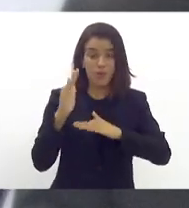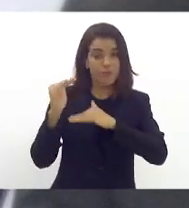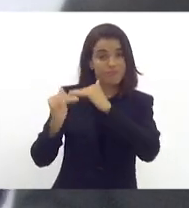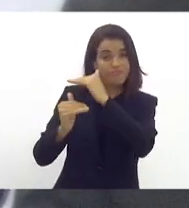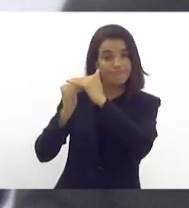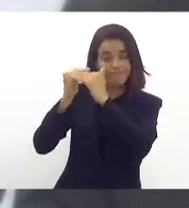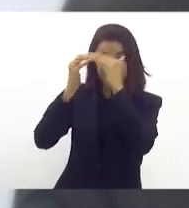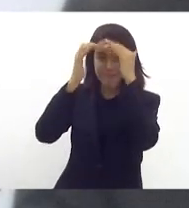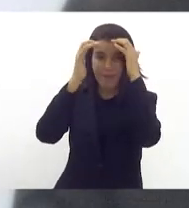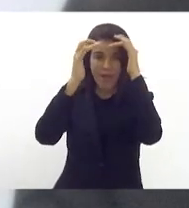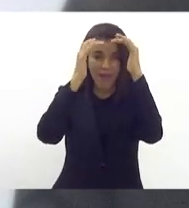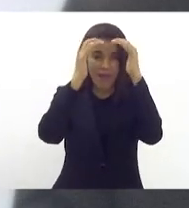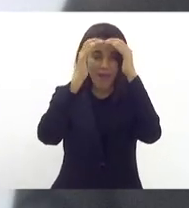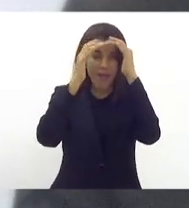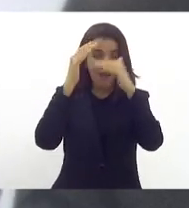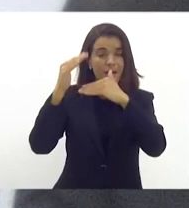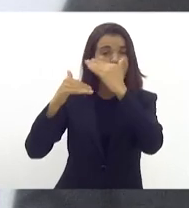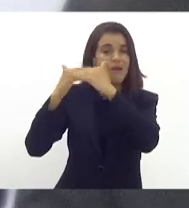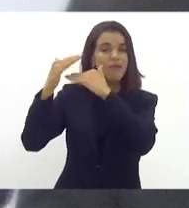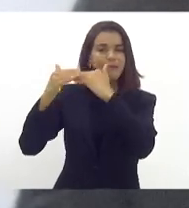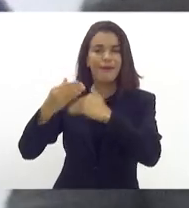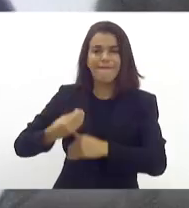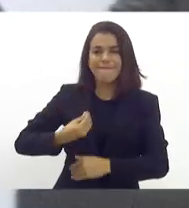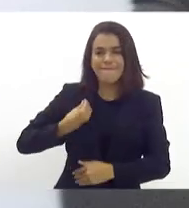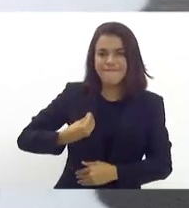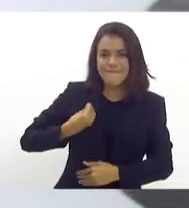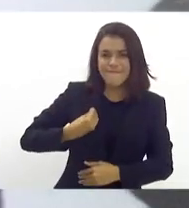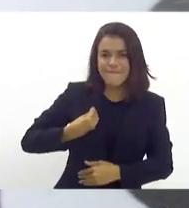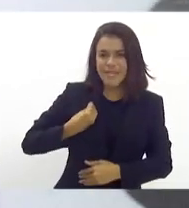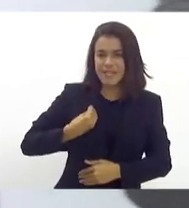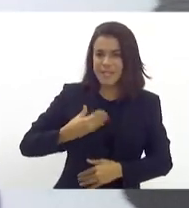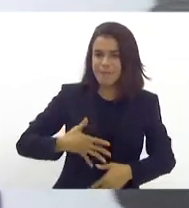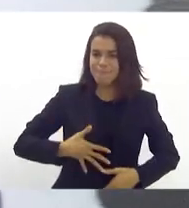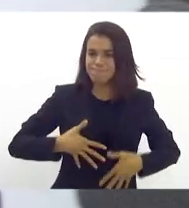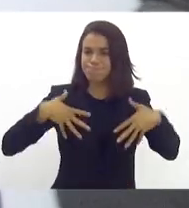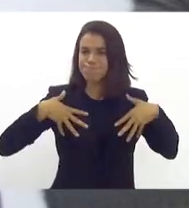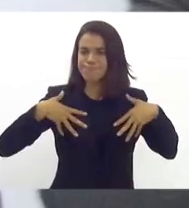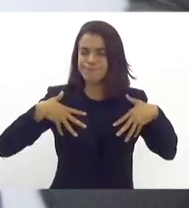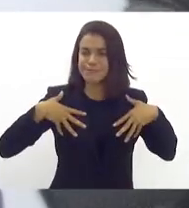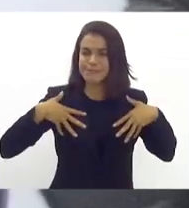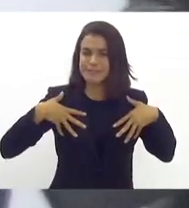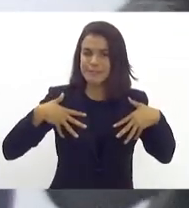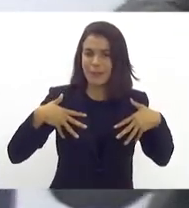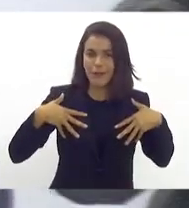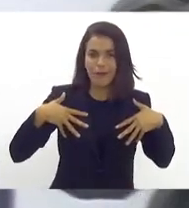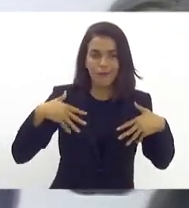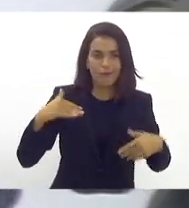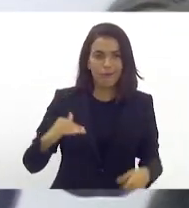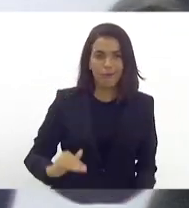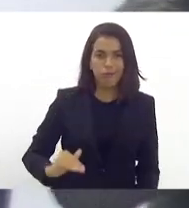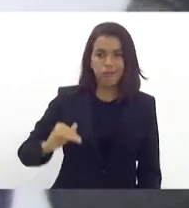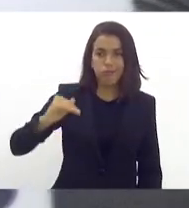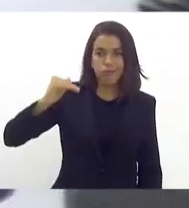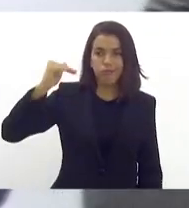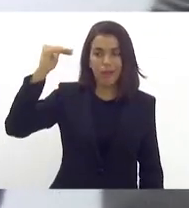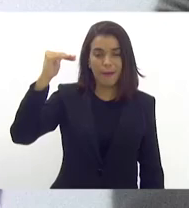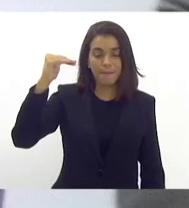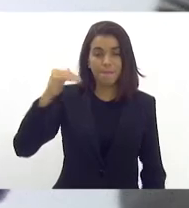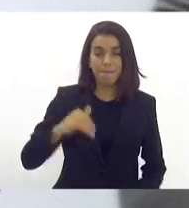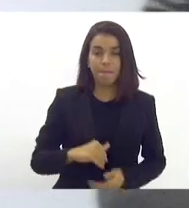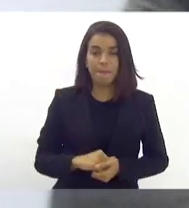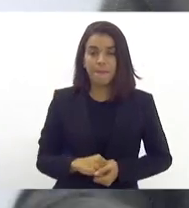evolução ter uma vida digna e plena Quando forem adultos E se nós não